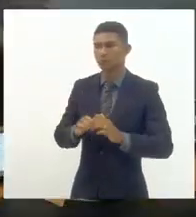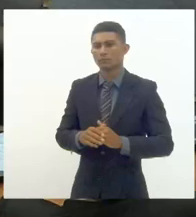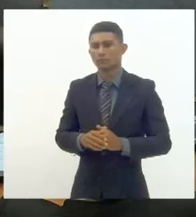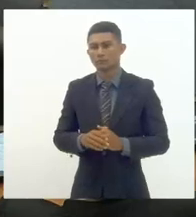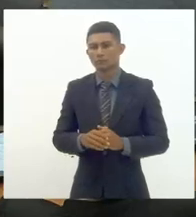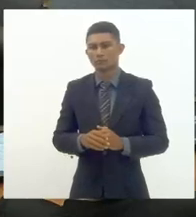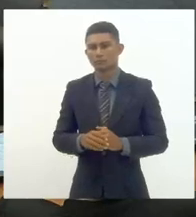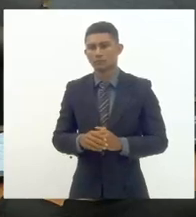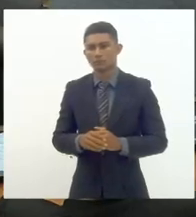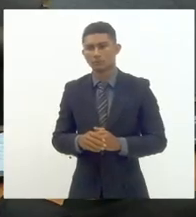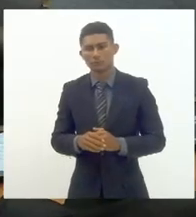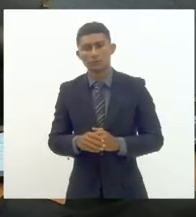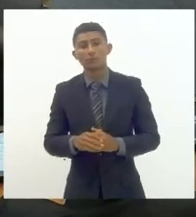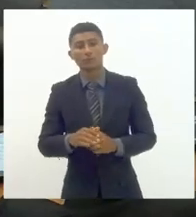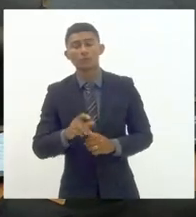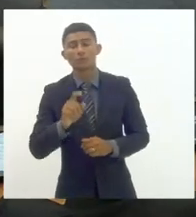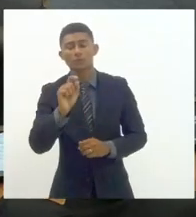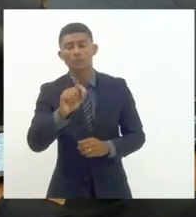Ô, Jairo,